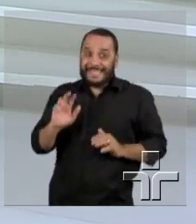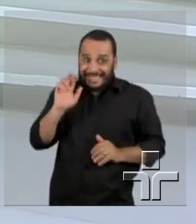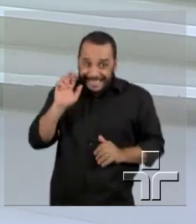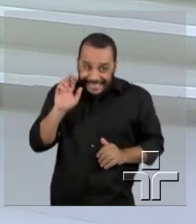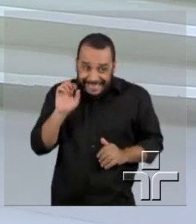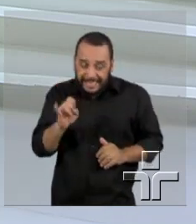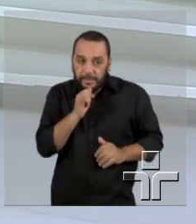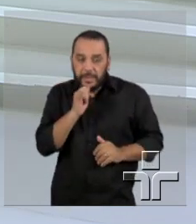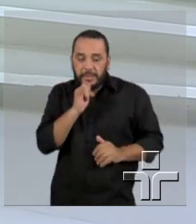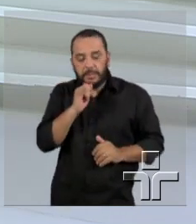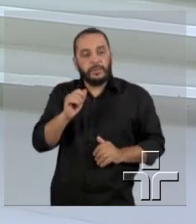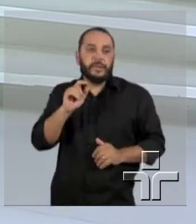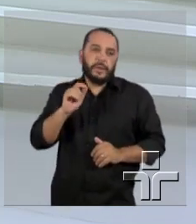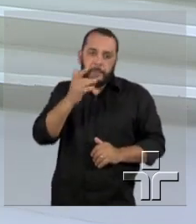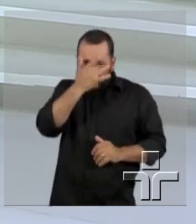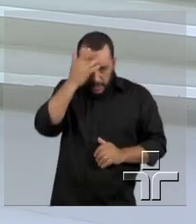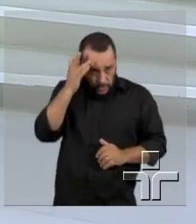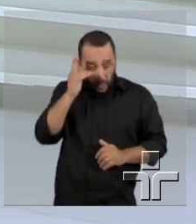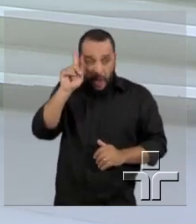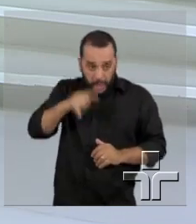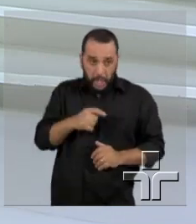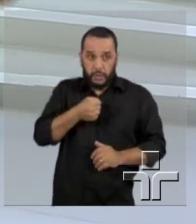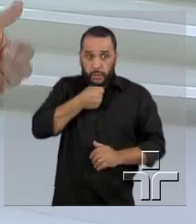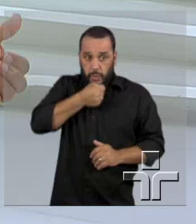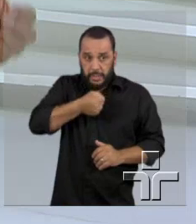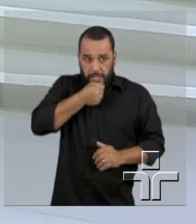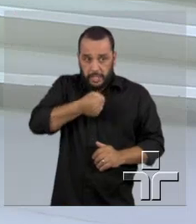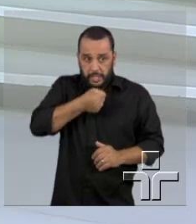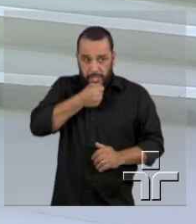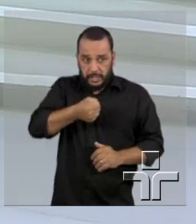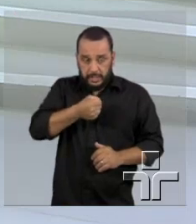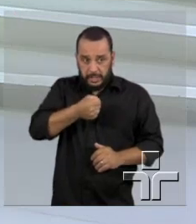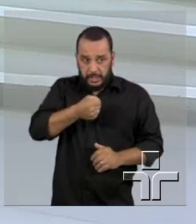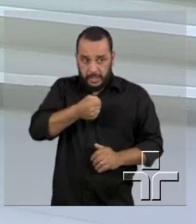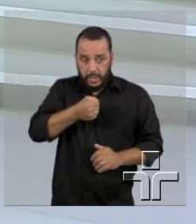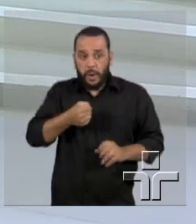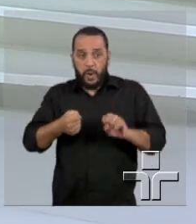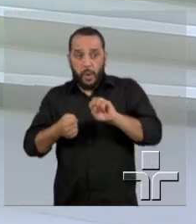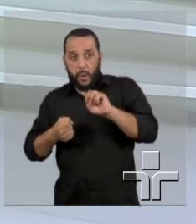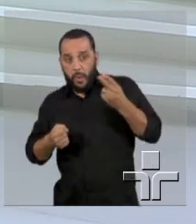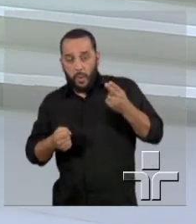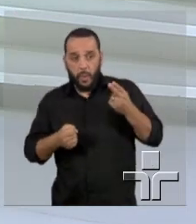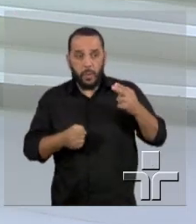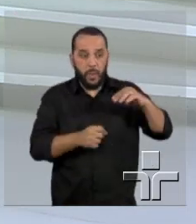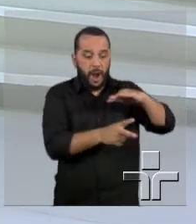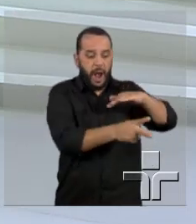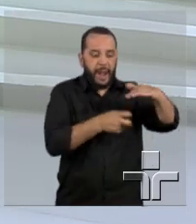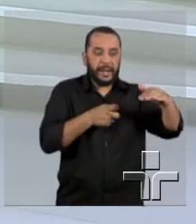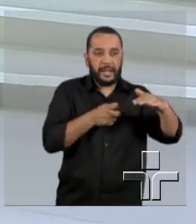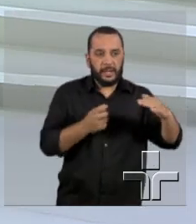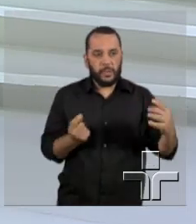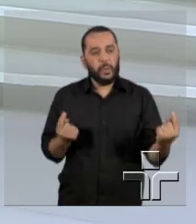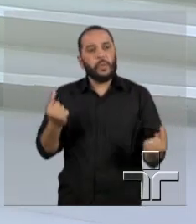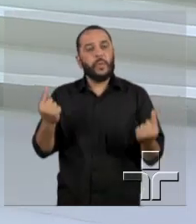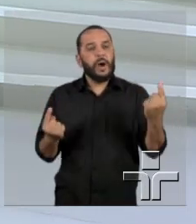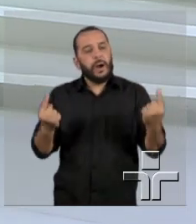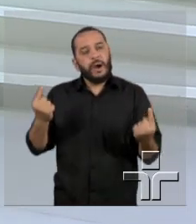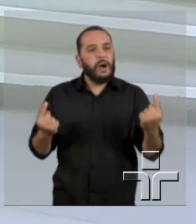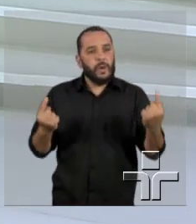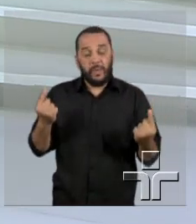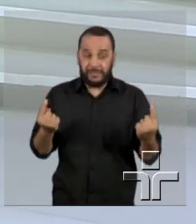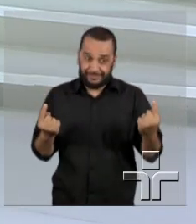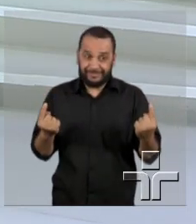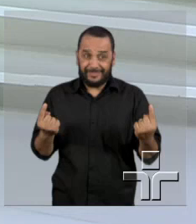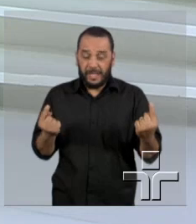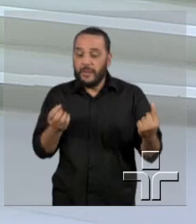um jornalista, por exemplo, obtida de um hacker, a informação pode conservar o seu préstimo